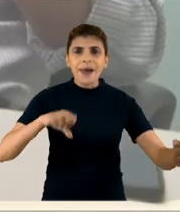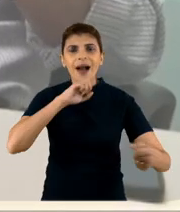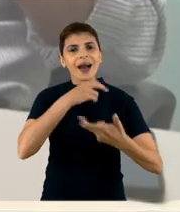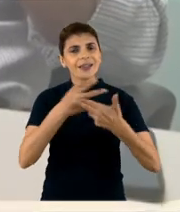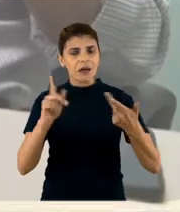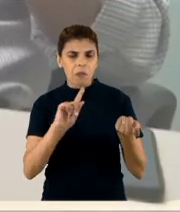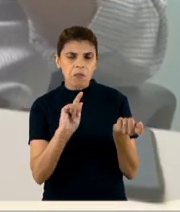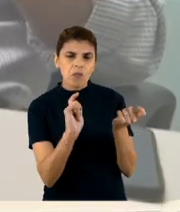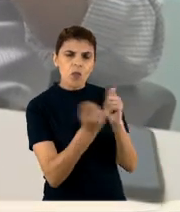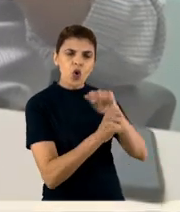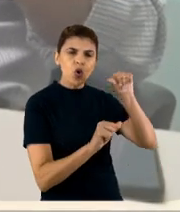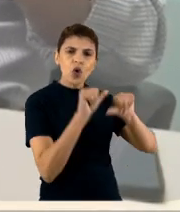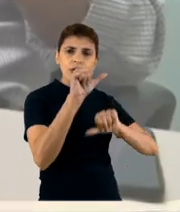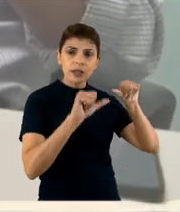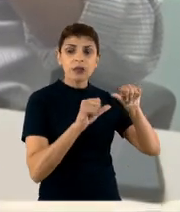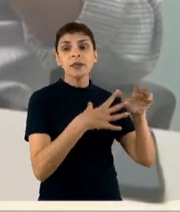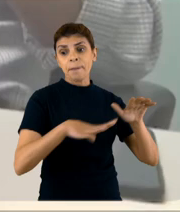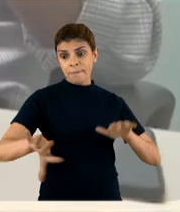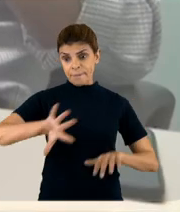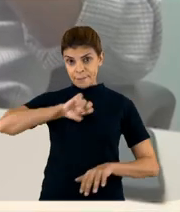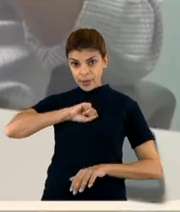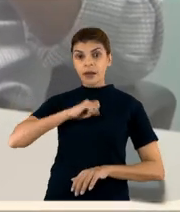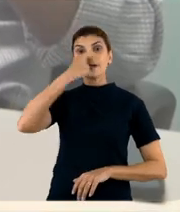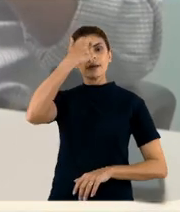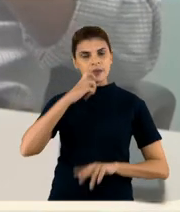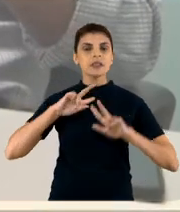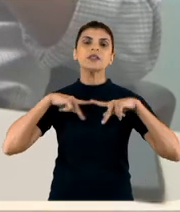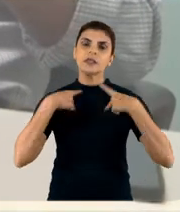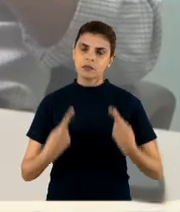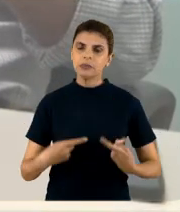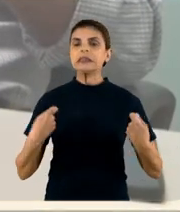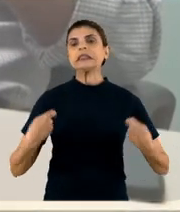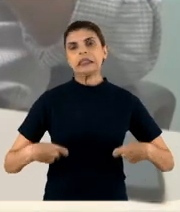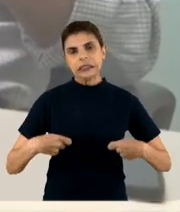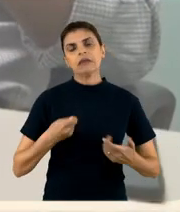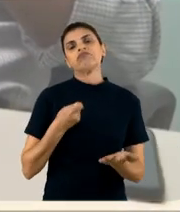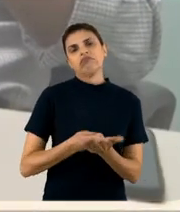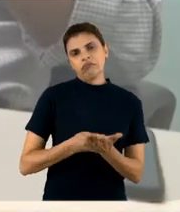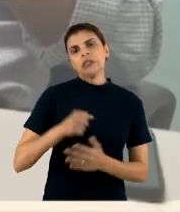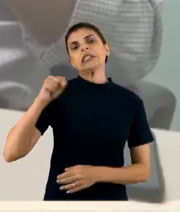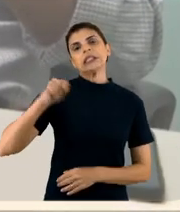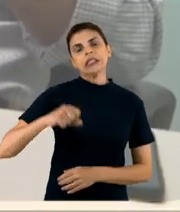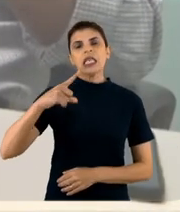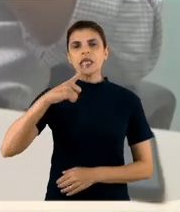espécie para outra através de mutações e possam infectar o ser humano. Então, é